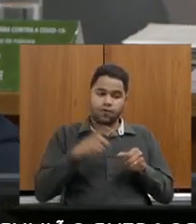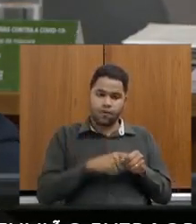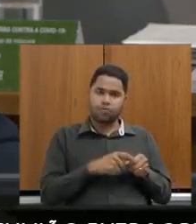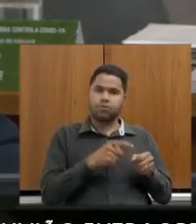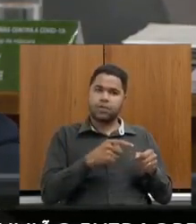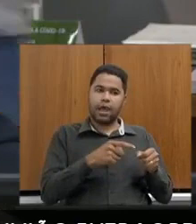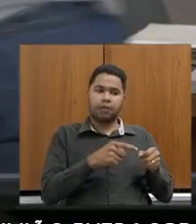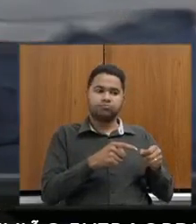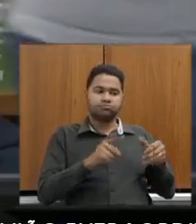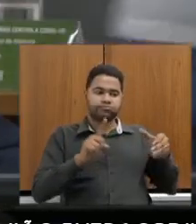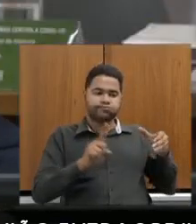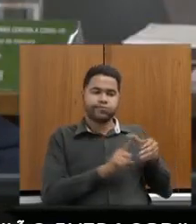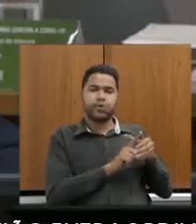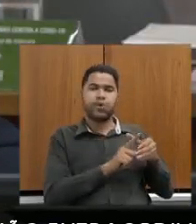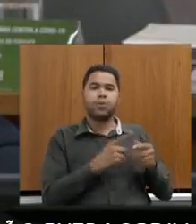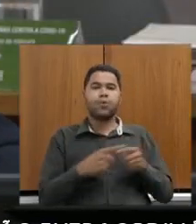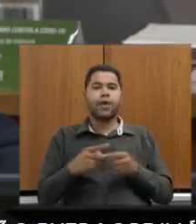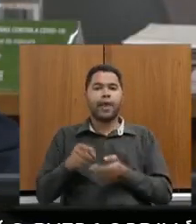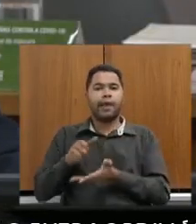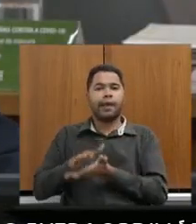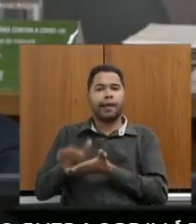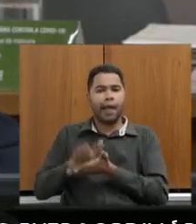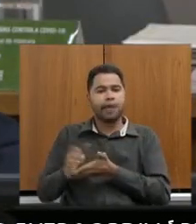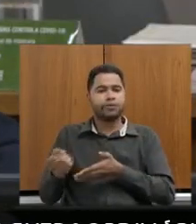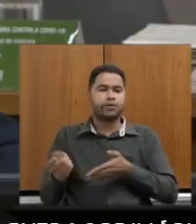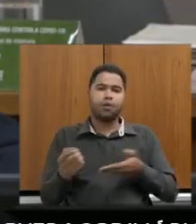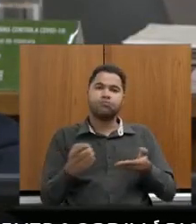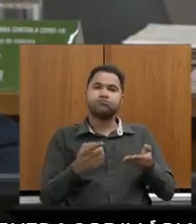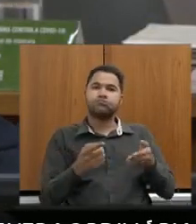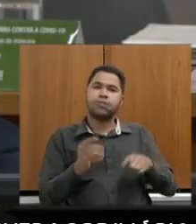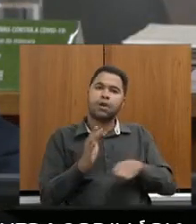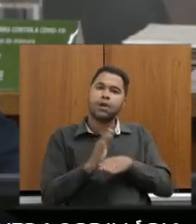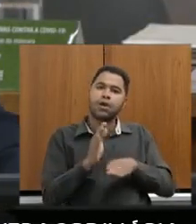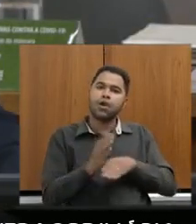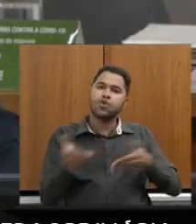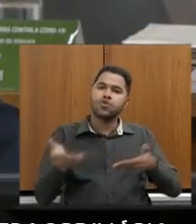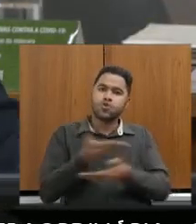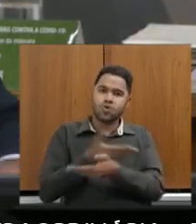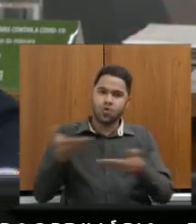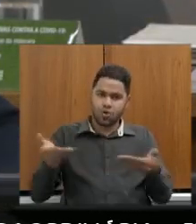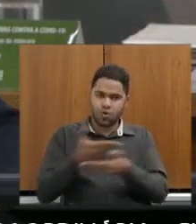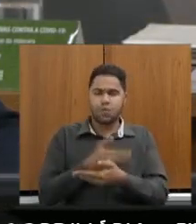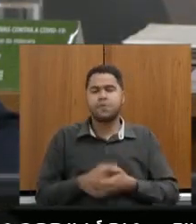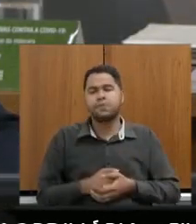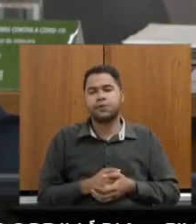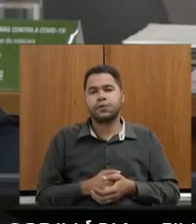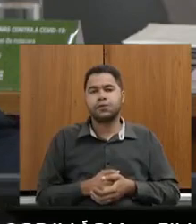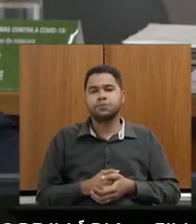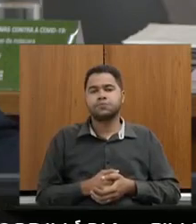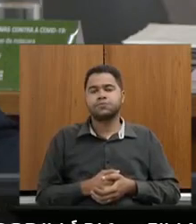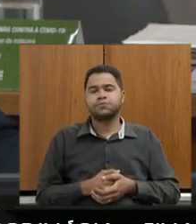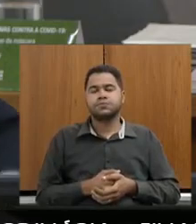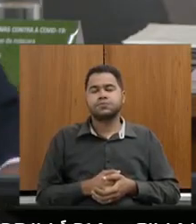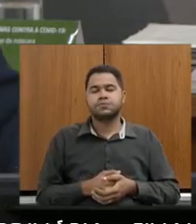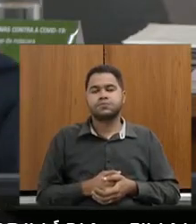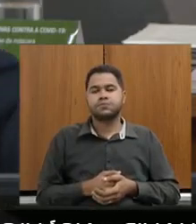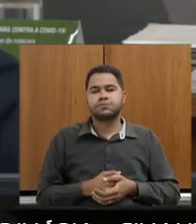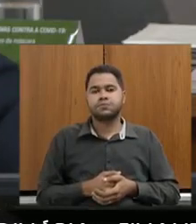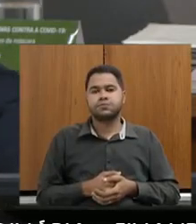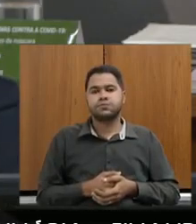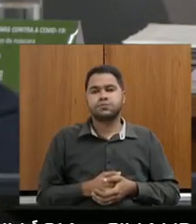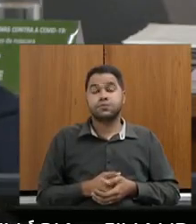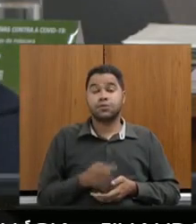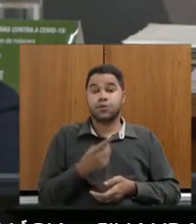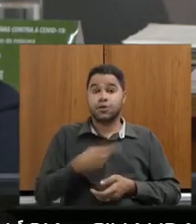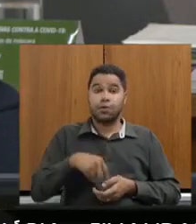estado exatamente o custo o gasto que está atendendo também deputados quando quando uma das nossas uma das nossas é